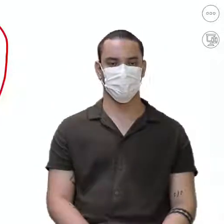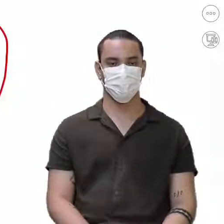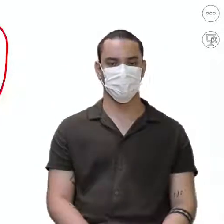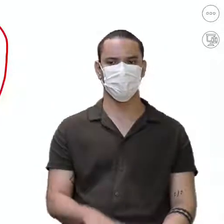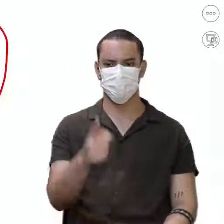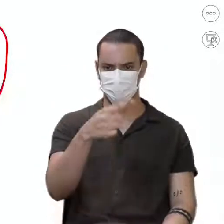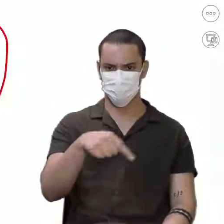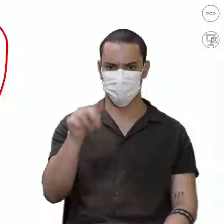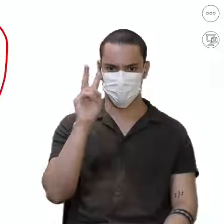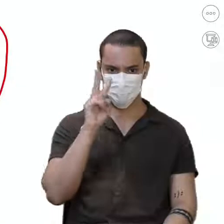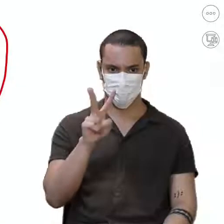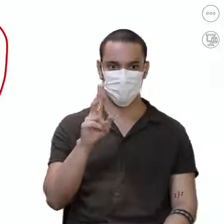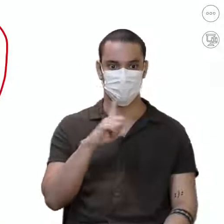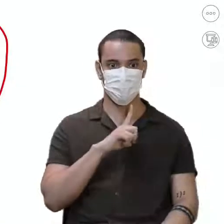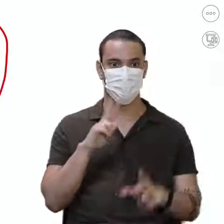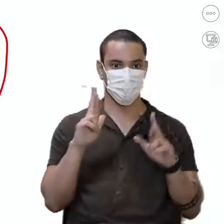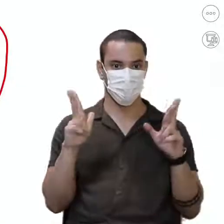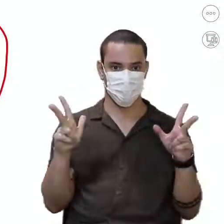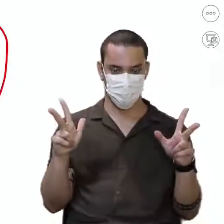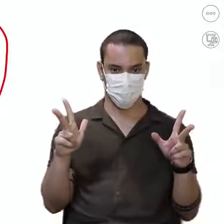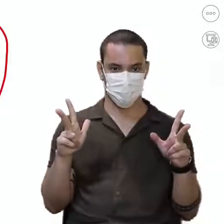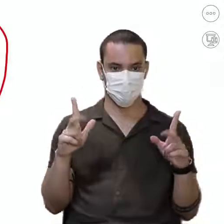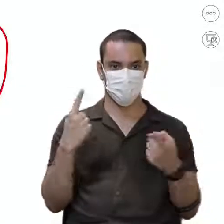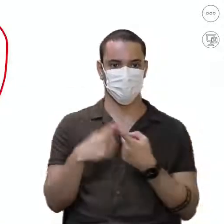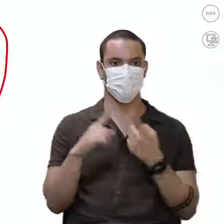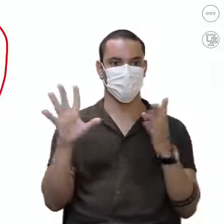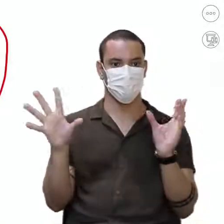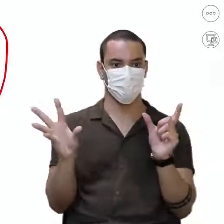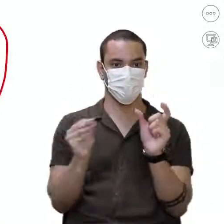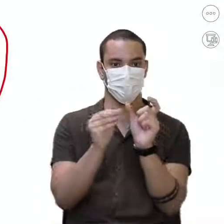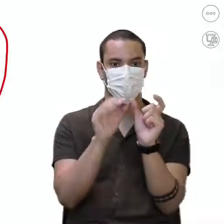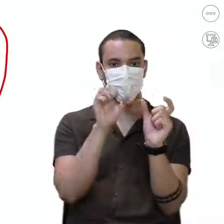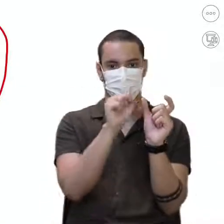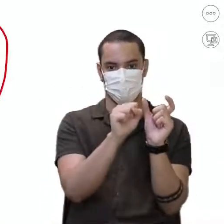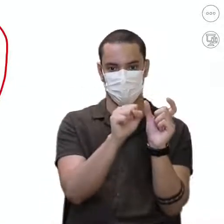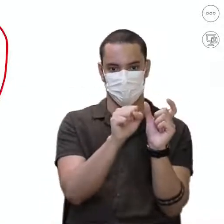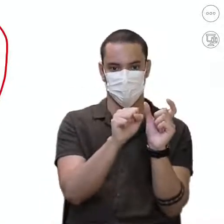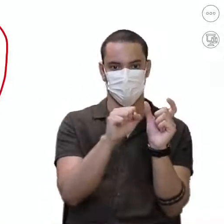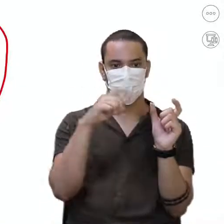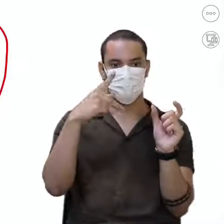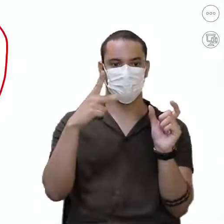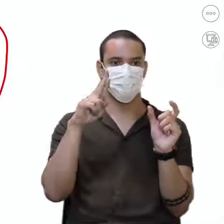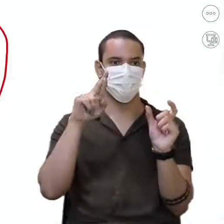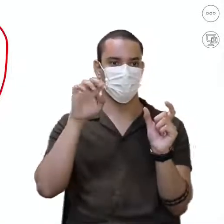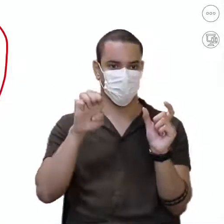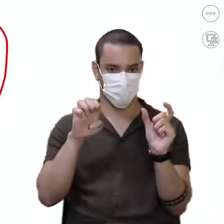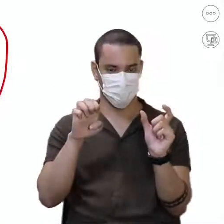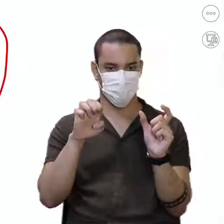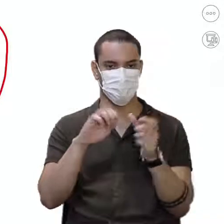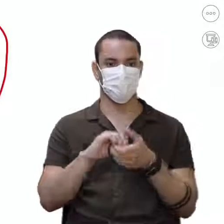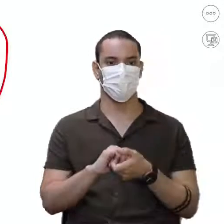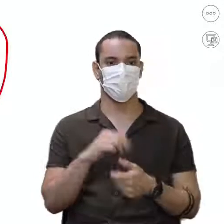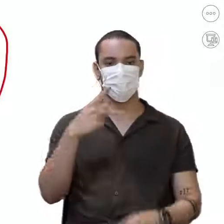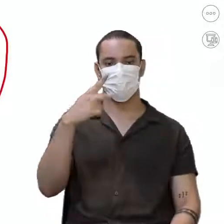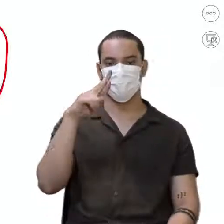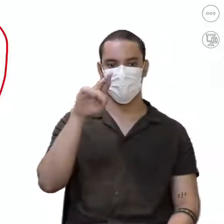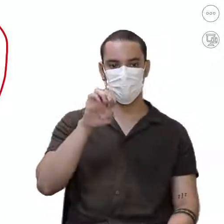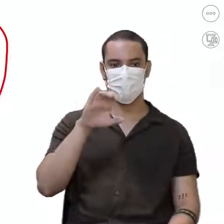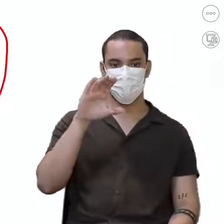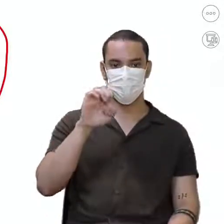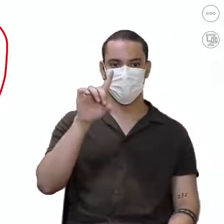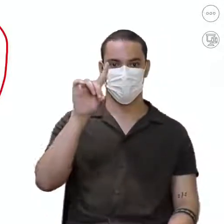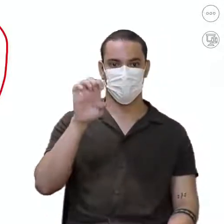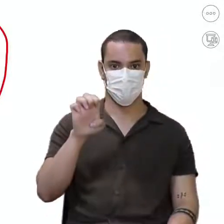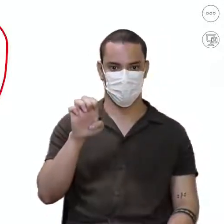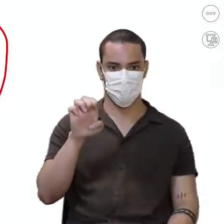Vocês estão vendo que houve uma diferença? A palavra precede, ela se escreve com P-R-E-C-E-D-E. Ela não tem dois